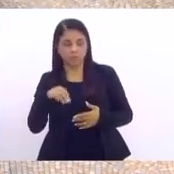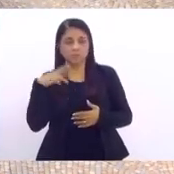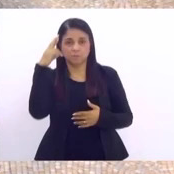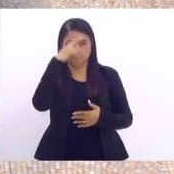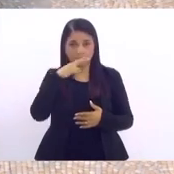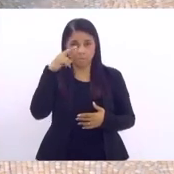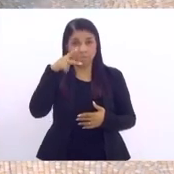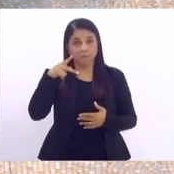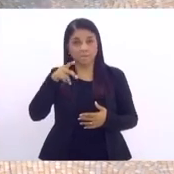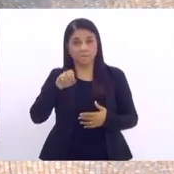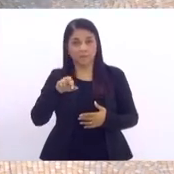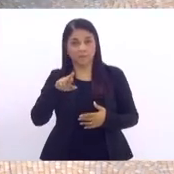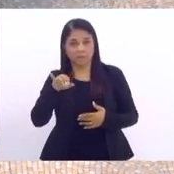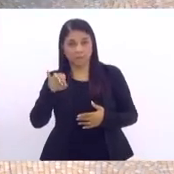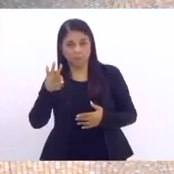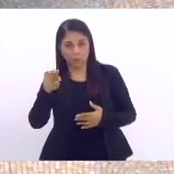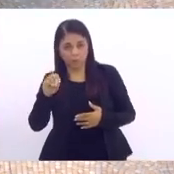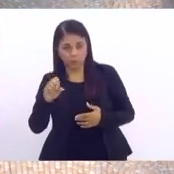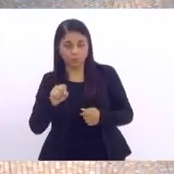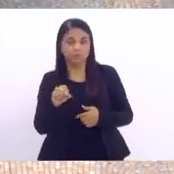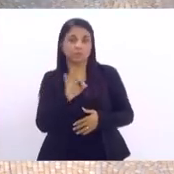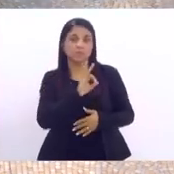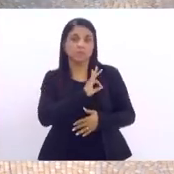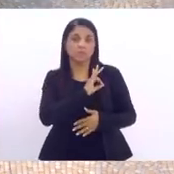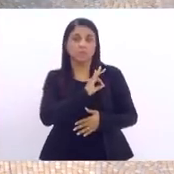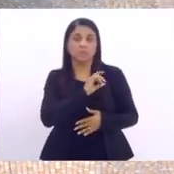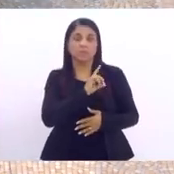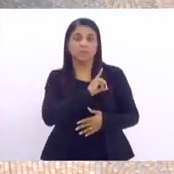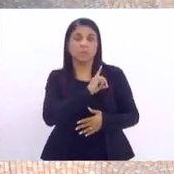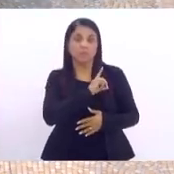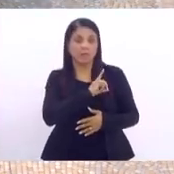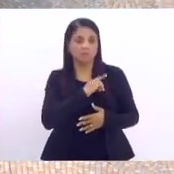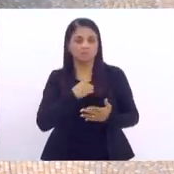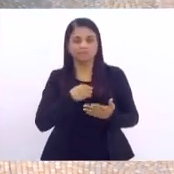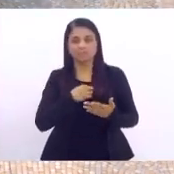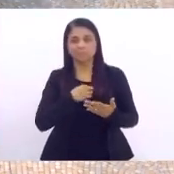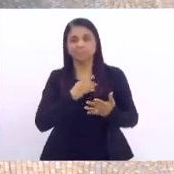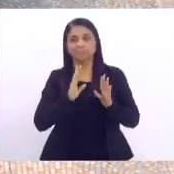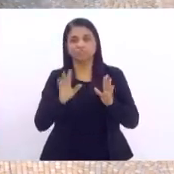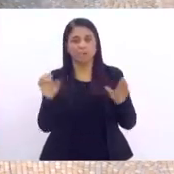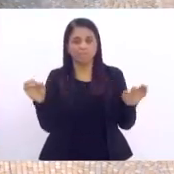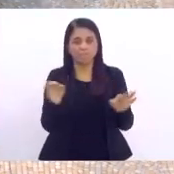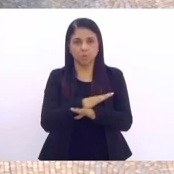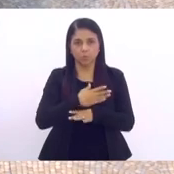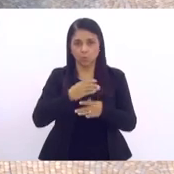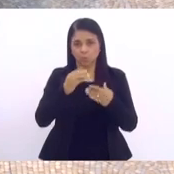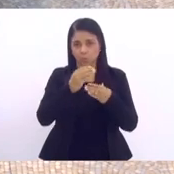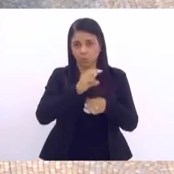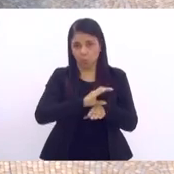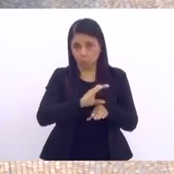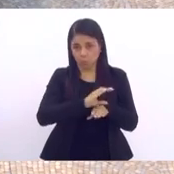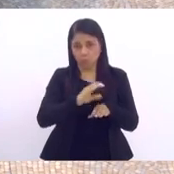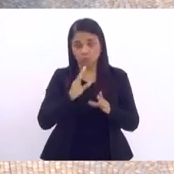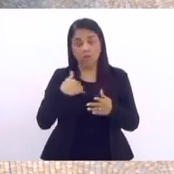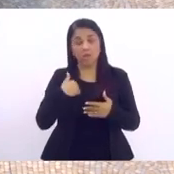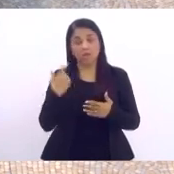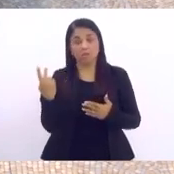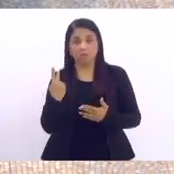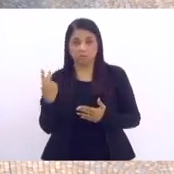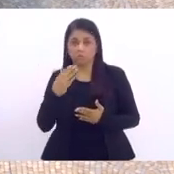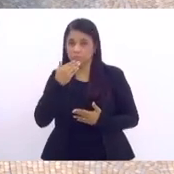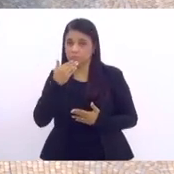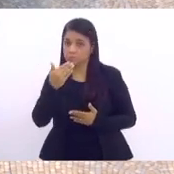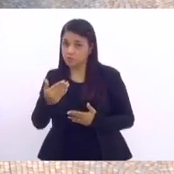não saiu. Então, tanto o deputado Márcio Gualberto quanto eu queremos fazer um pedido à Vossa Excelência, do alto da